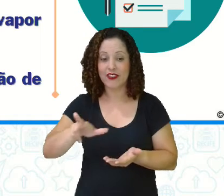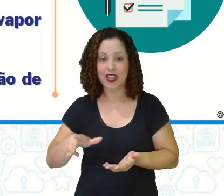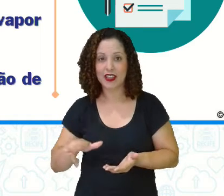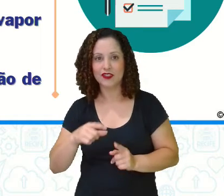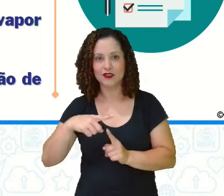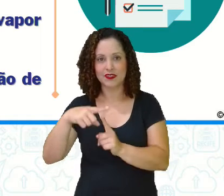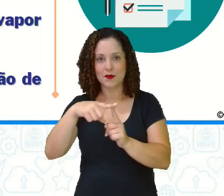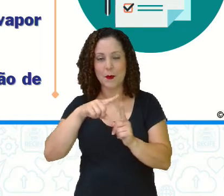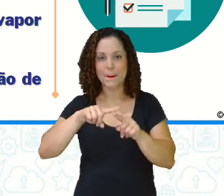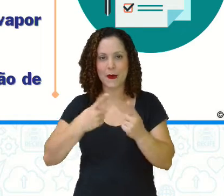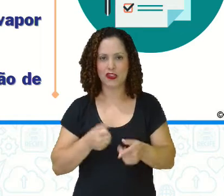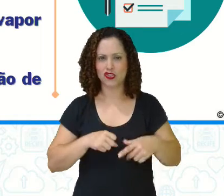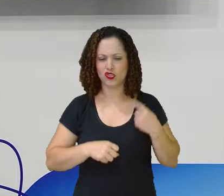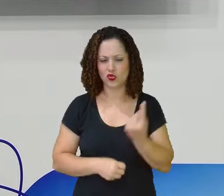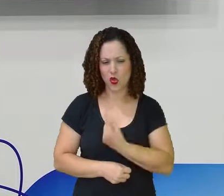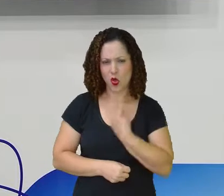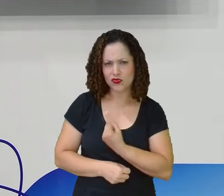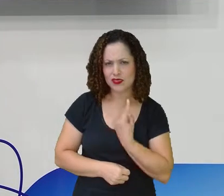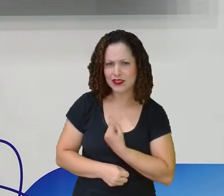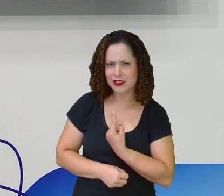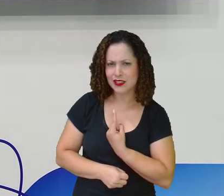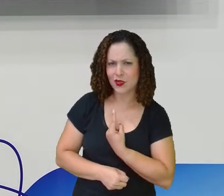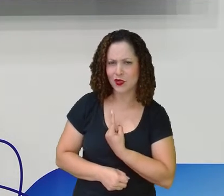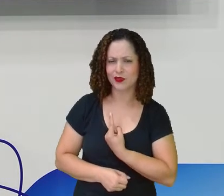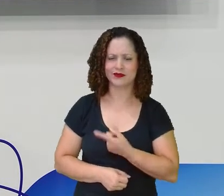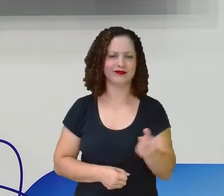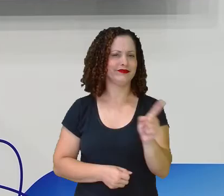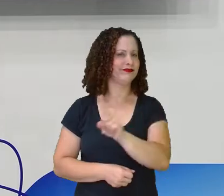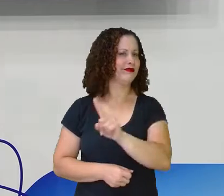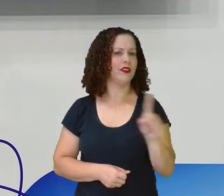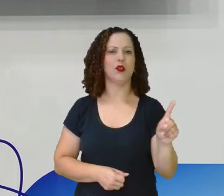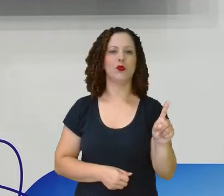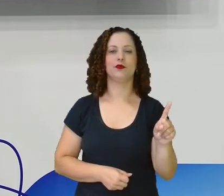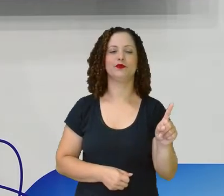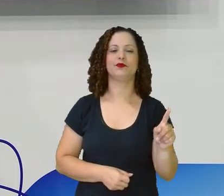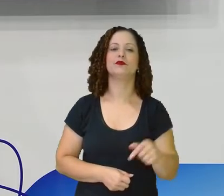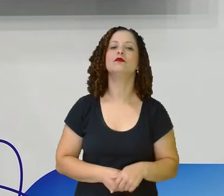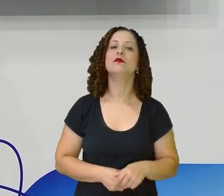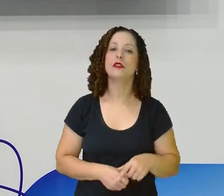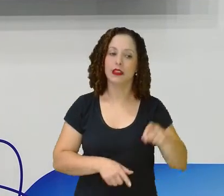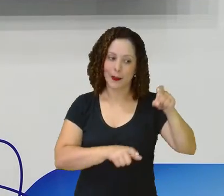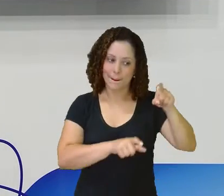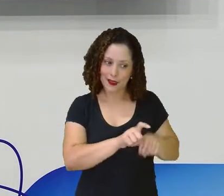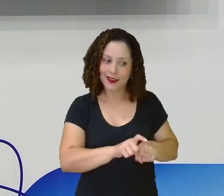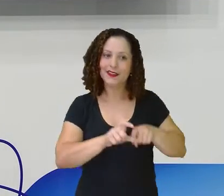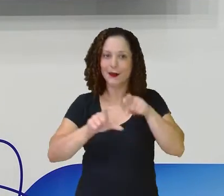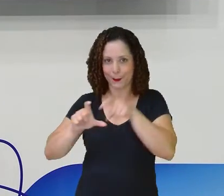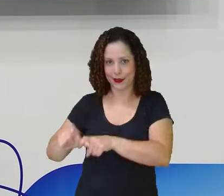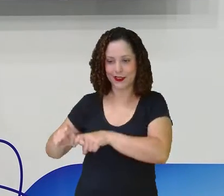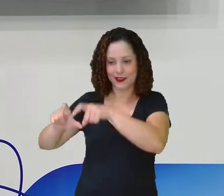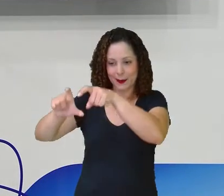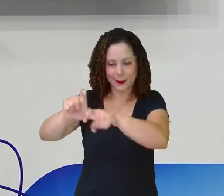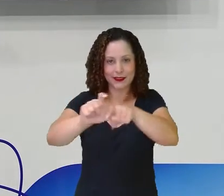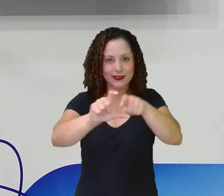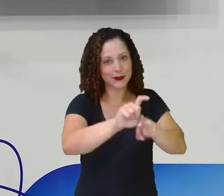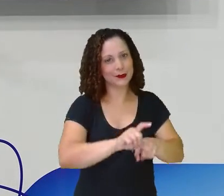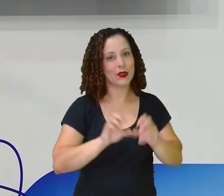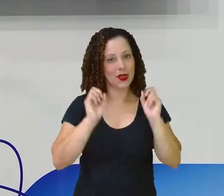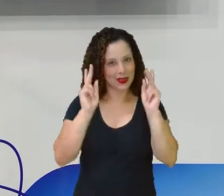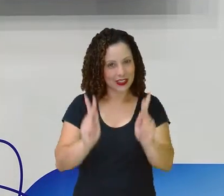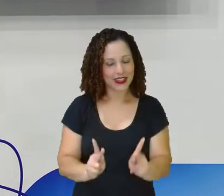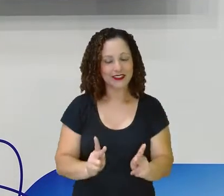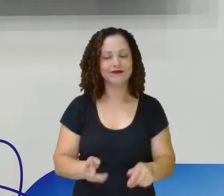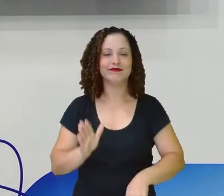mas autônomo, sozinho, independente. Não, um depende do outro. É isso,